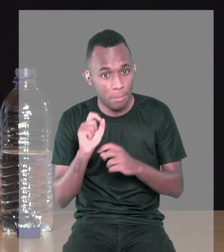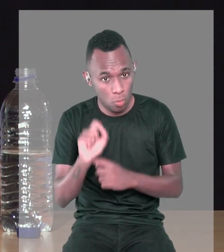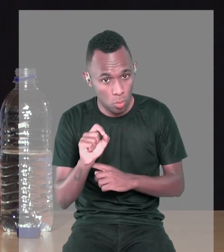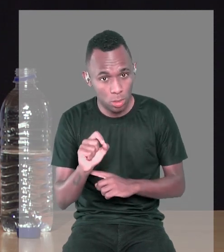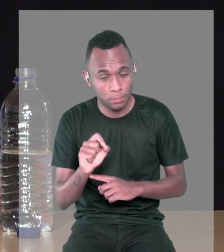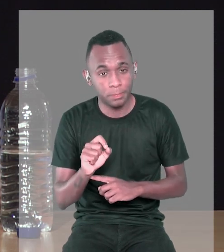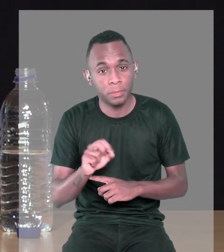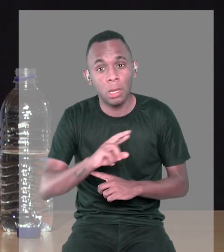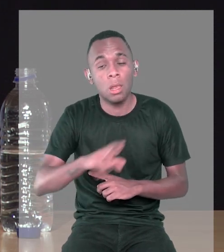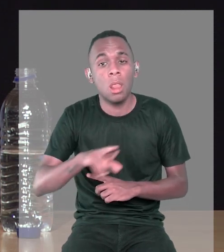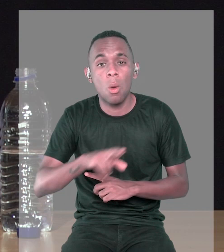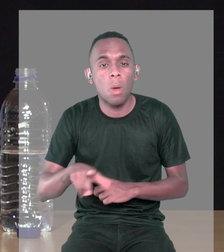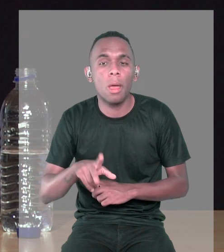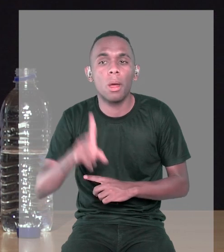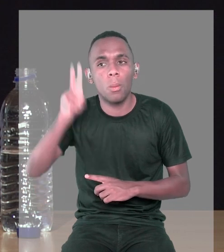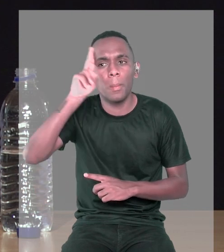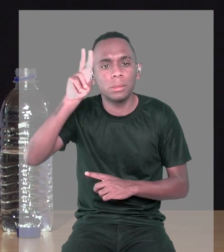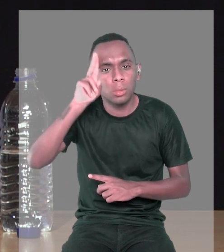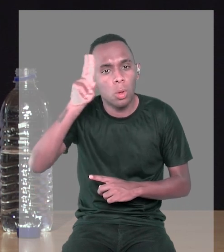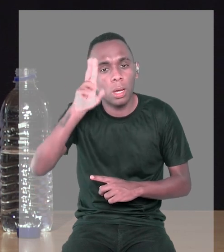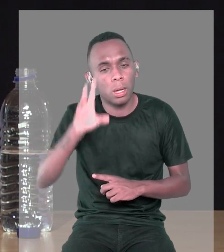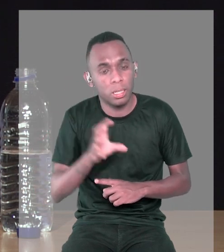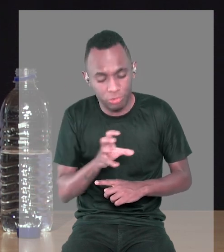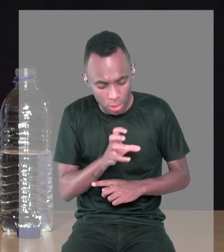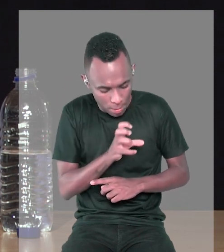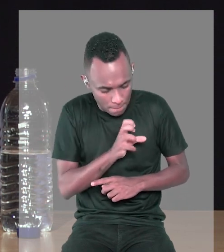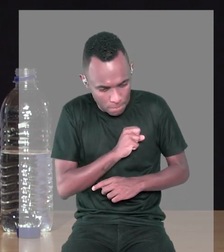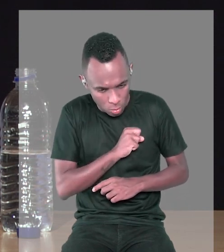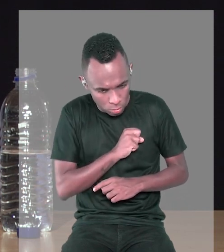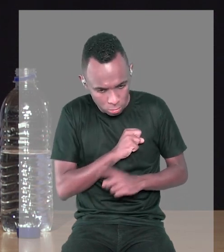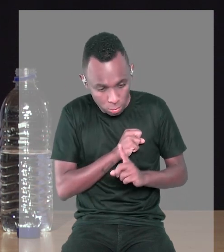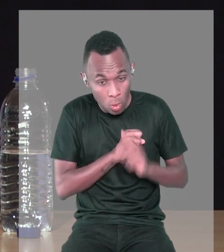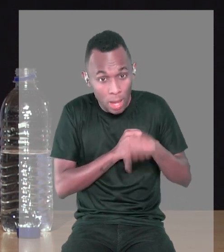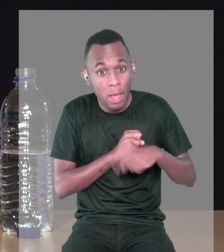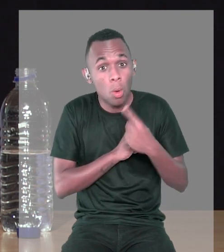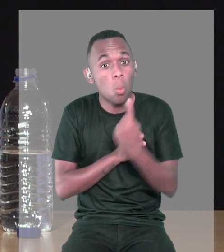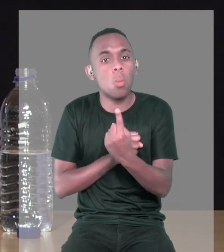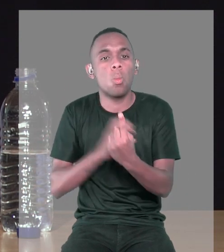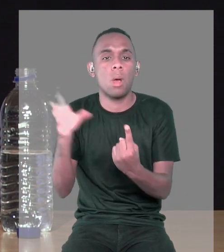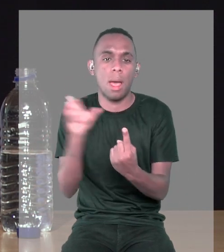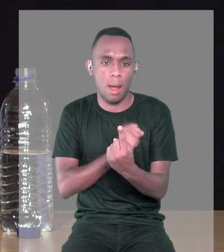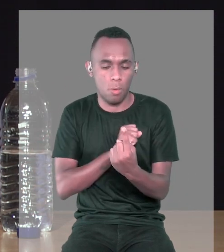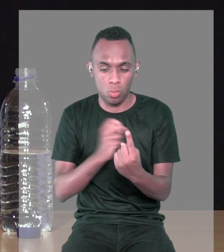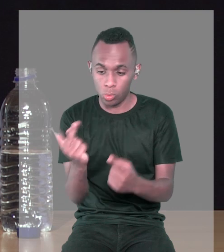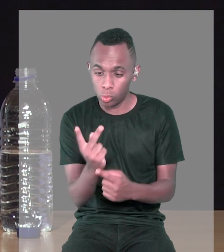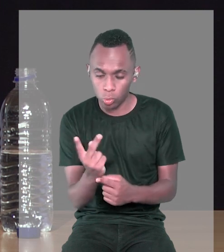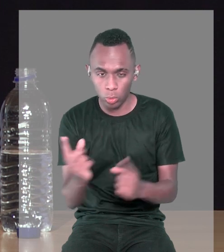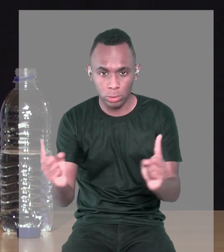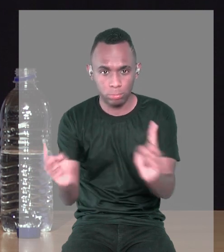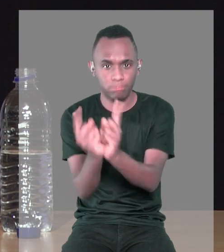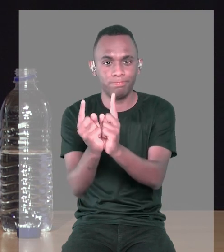Repare-se, não se trata de uma história de amor, mas da história de um